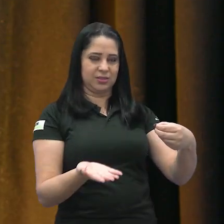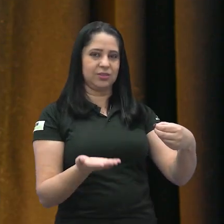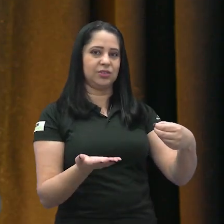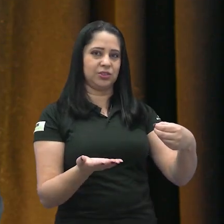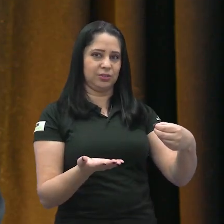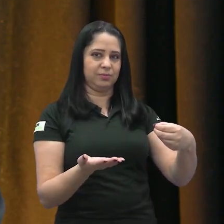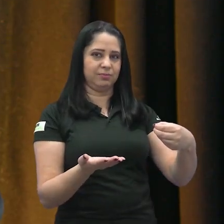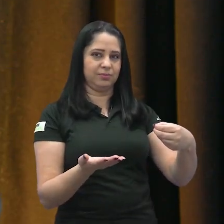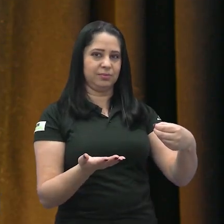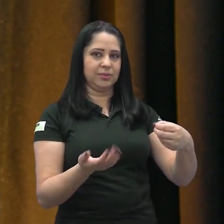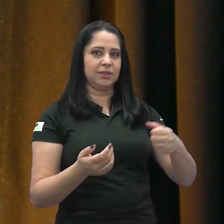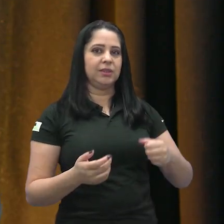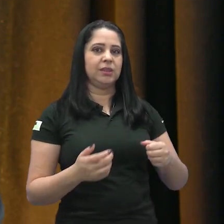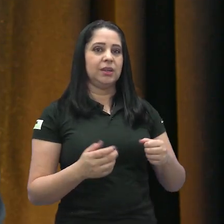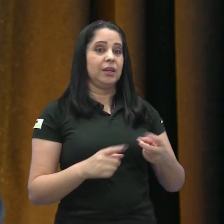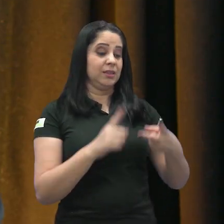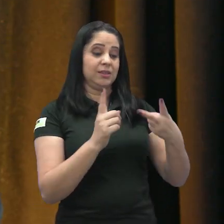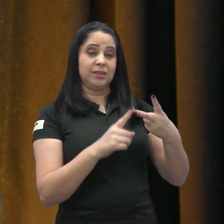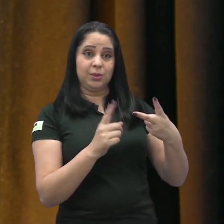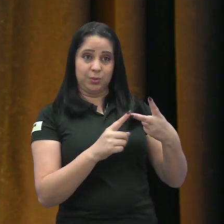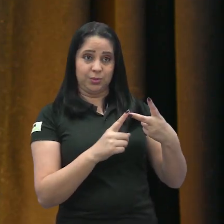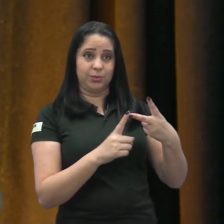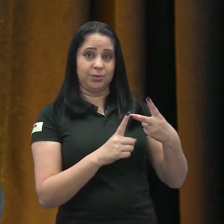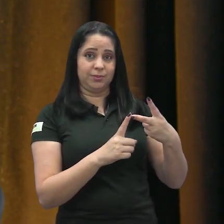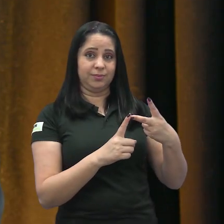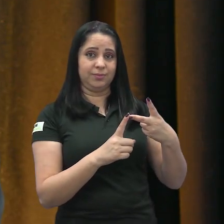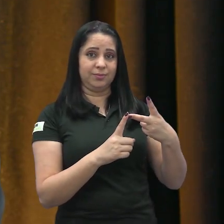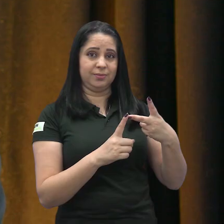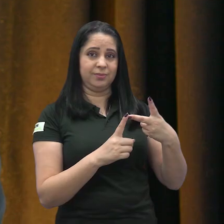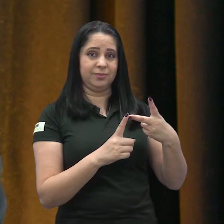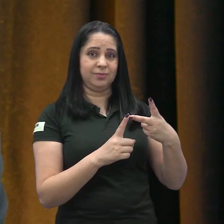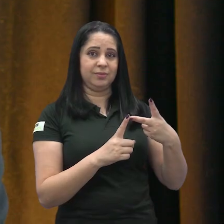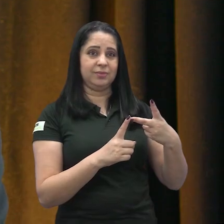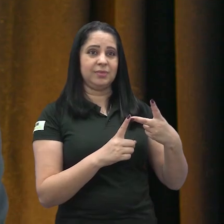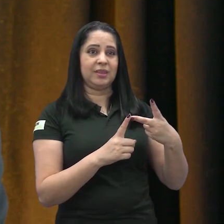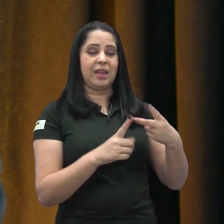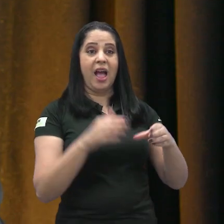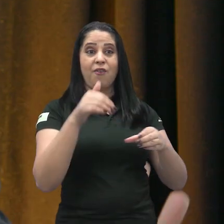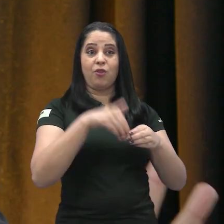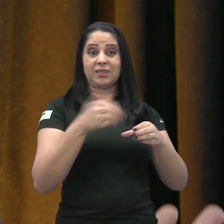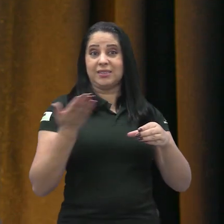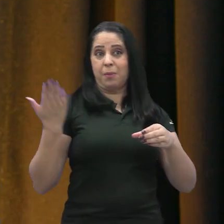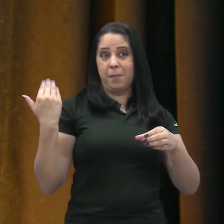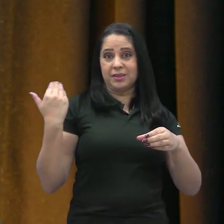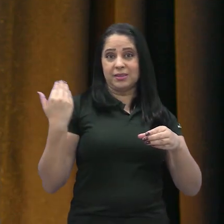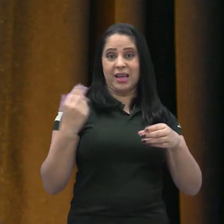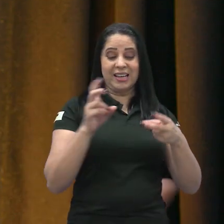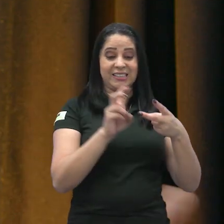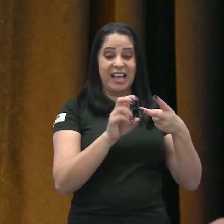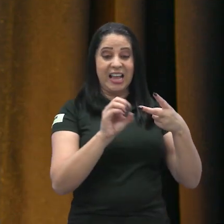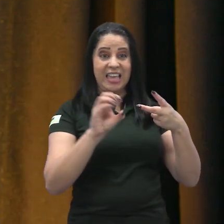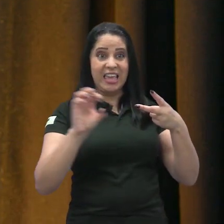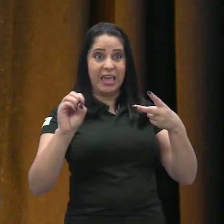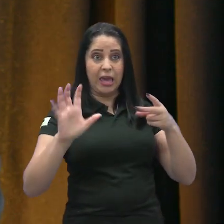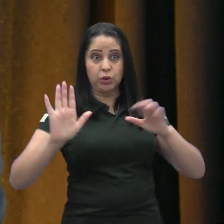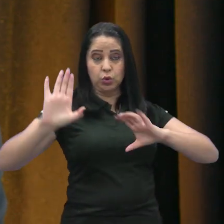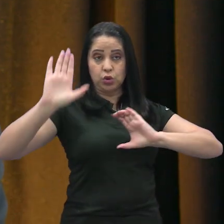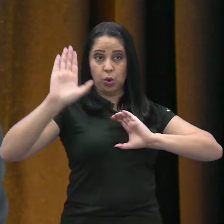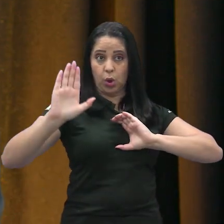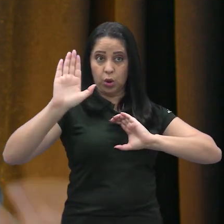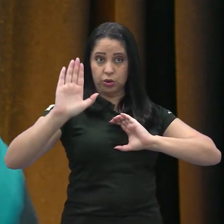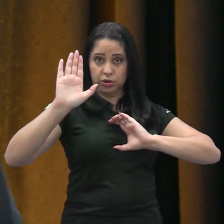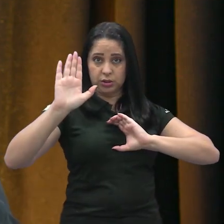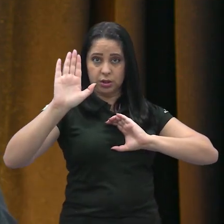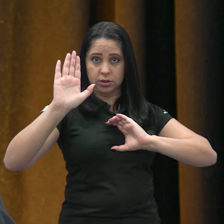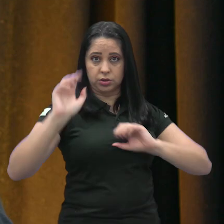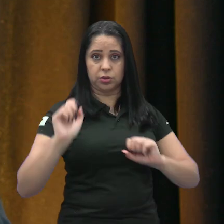vocacional ou de um cargo público. Segundo que é o seguinte, né? Vamos pegar a eleição passada, quase 500